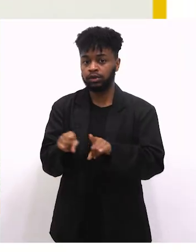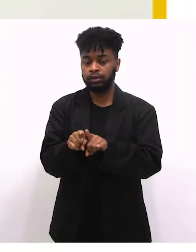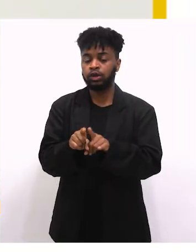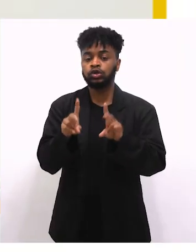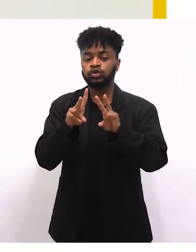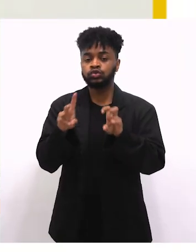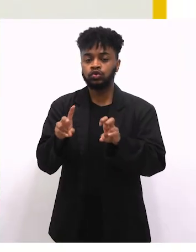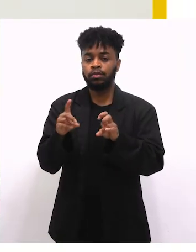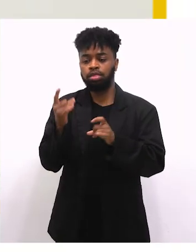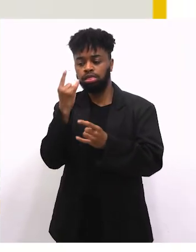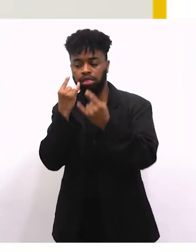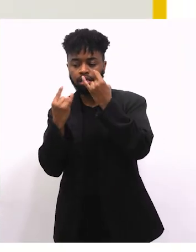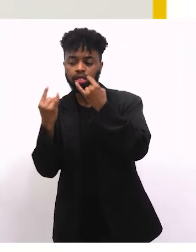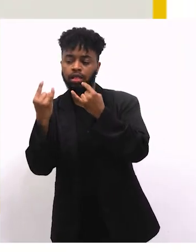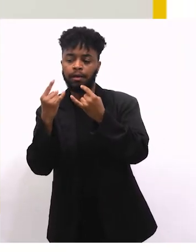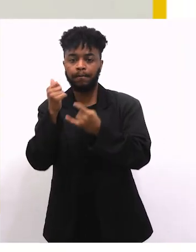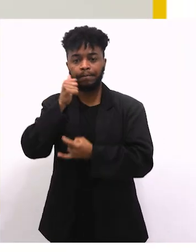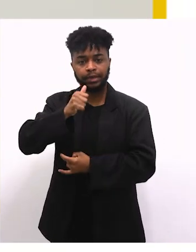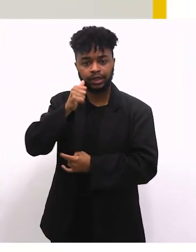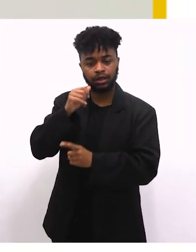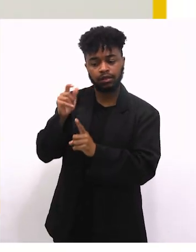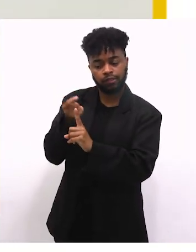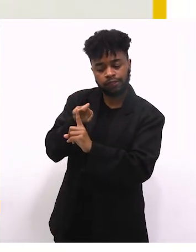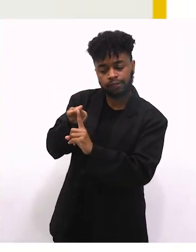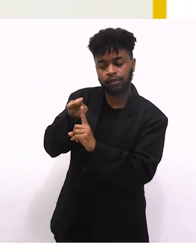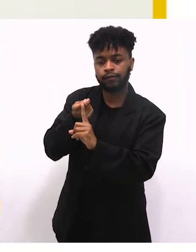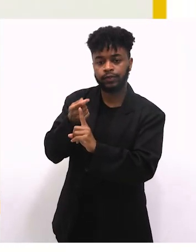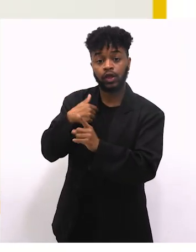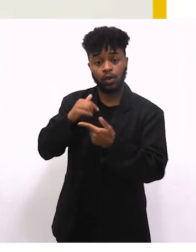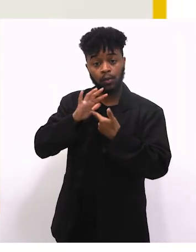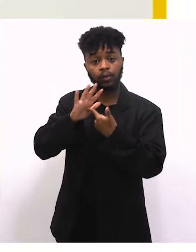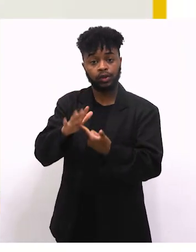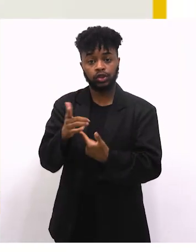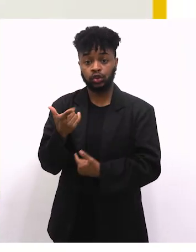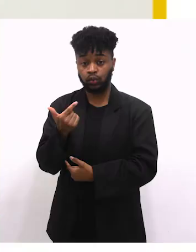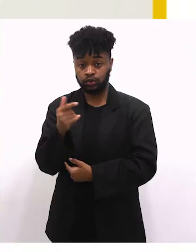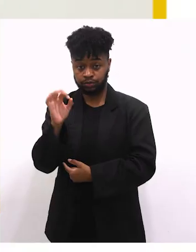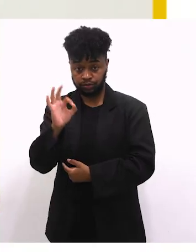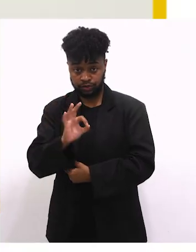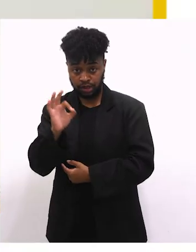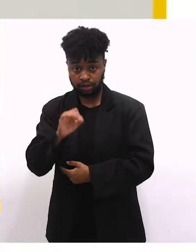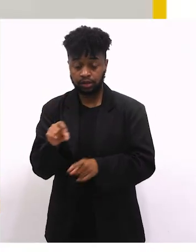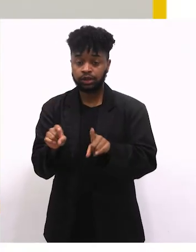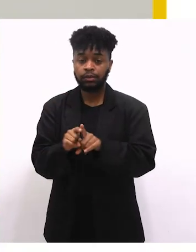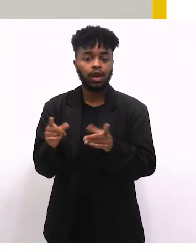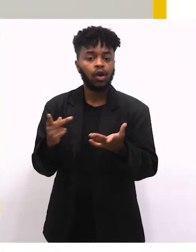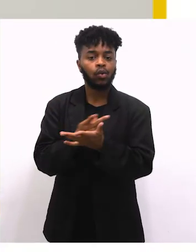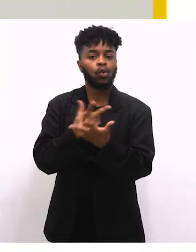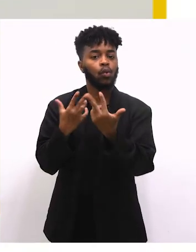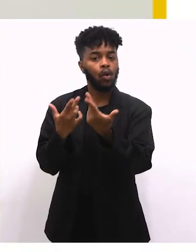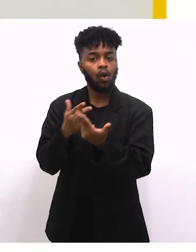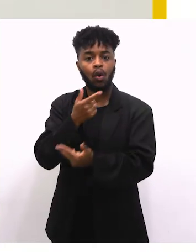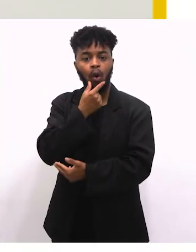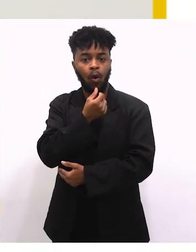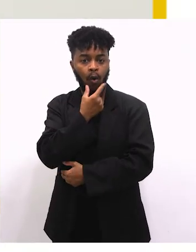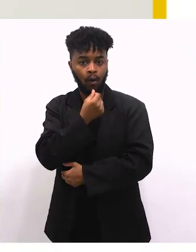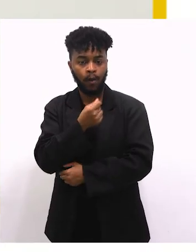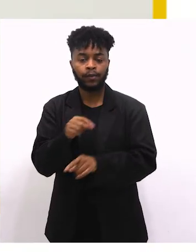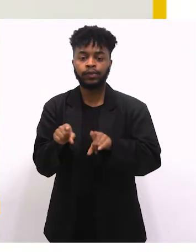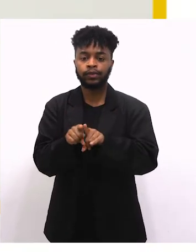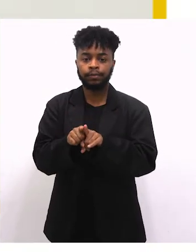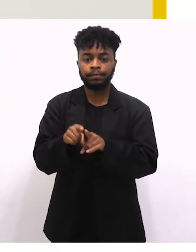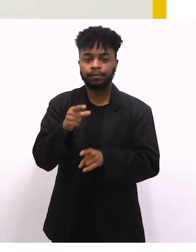do aliciamento de mulheres e meninas, que eu trouxe o percentual de 12%, o mesmo acontece também com